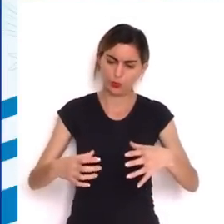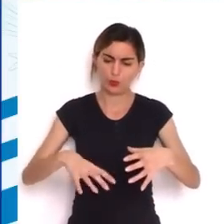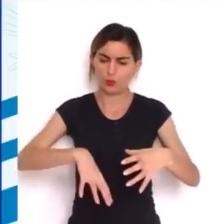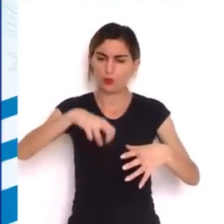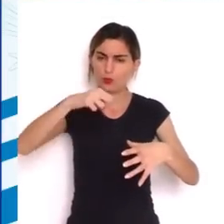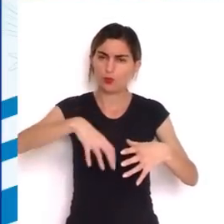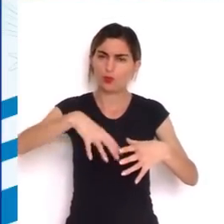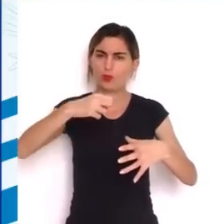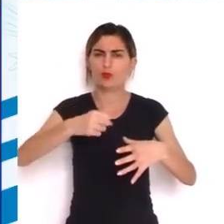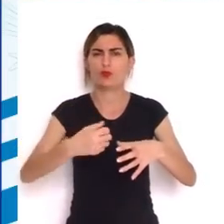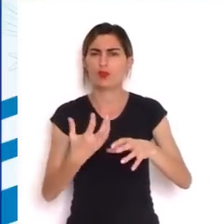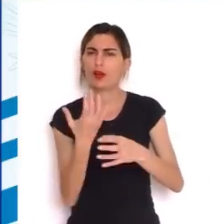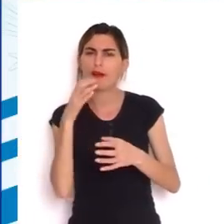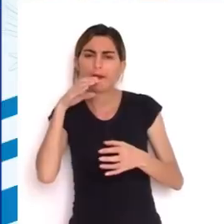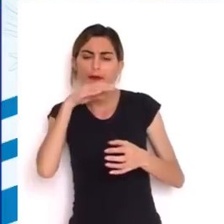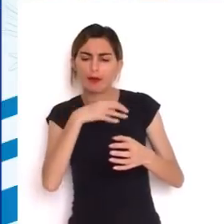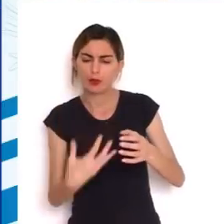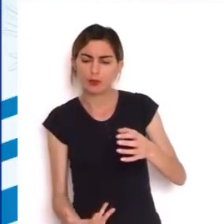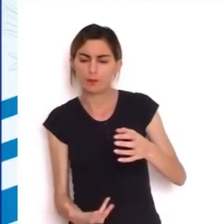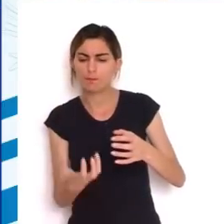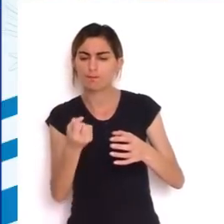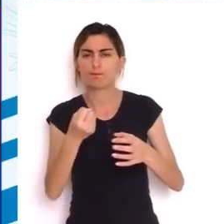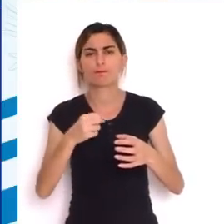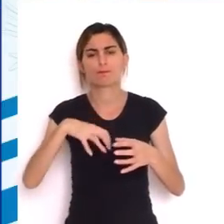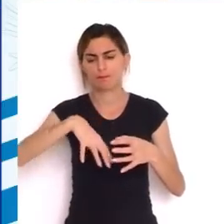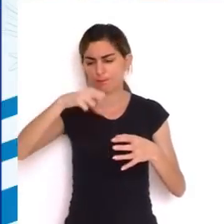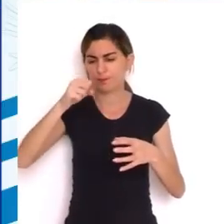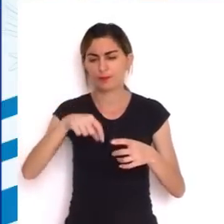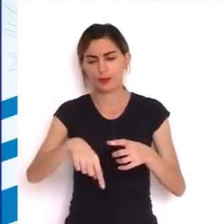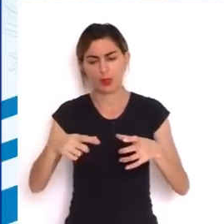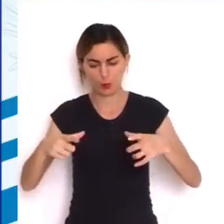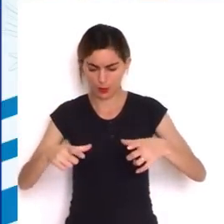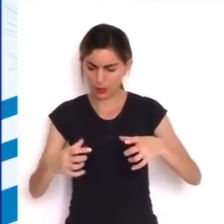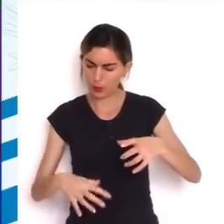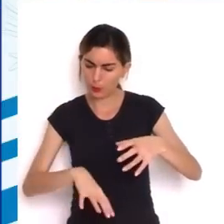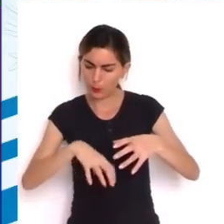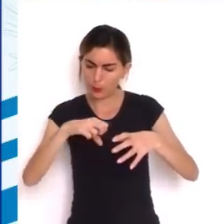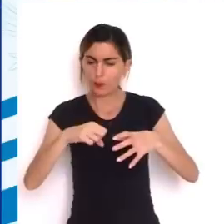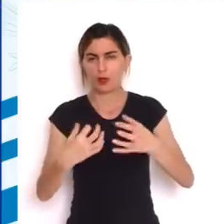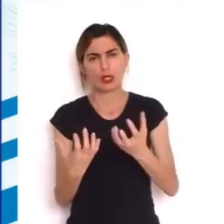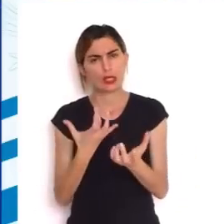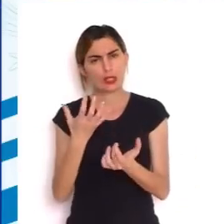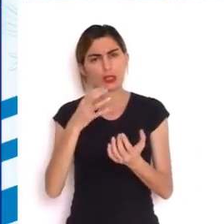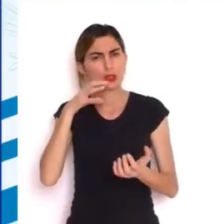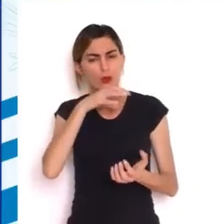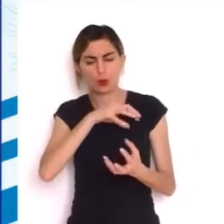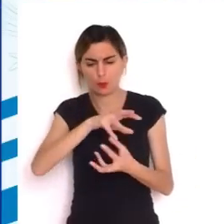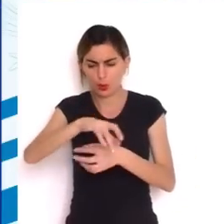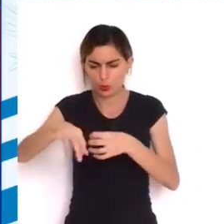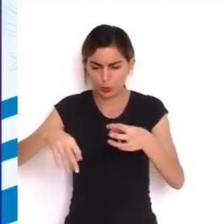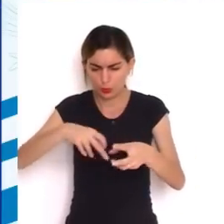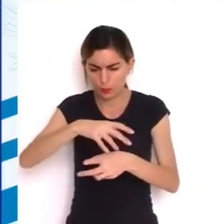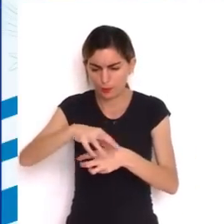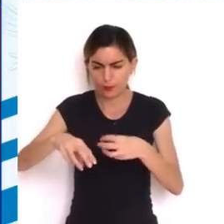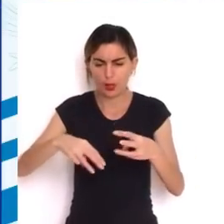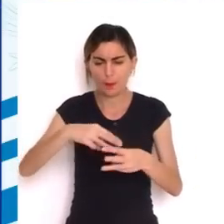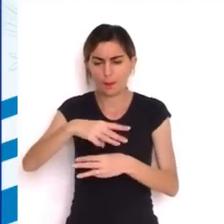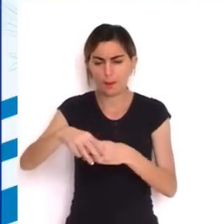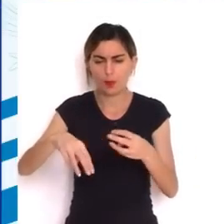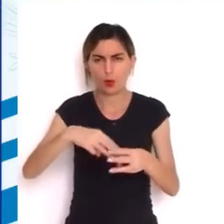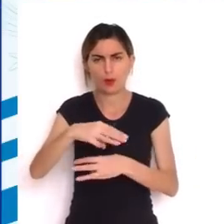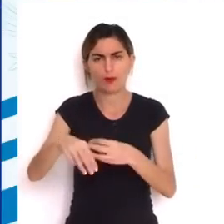com a panela, e ali aquele meio fluido, meio líquido, ele começa, aquelas moléculas, elas começam a se agitar,